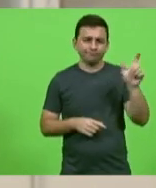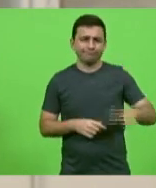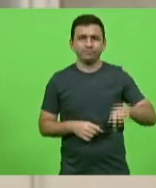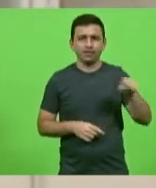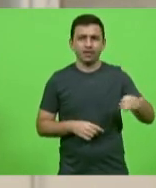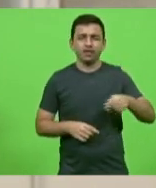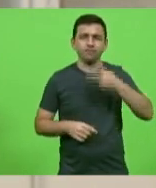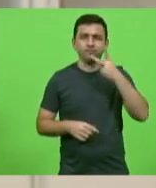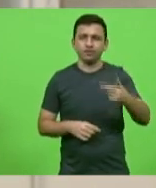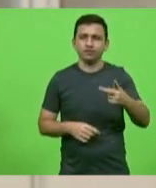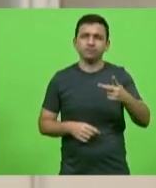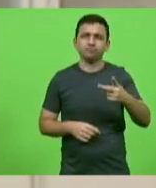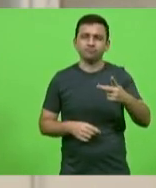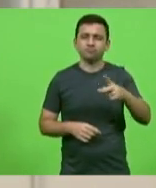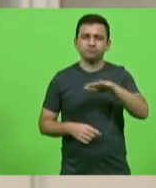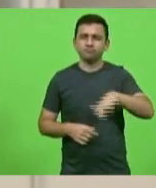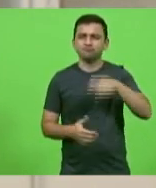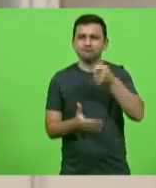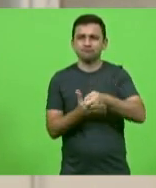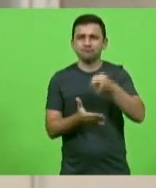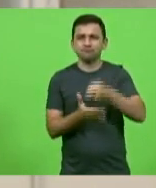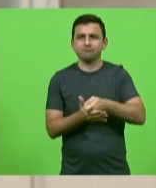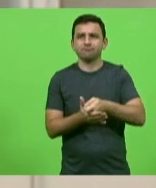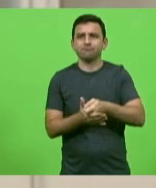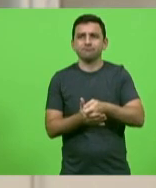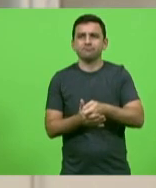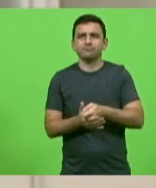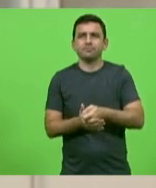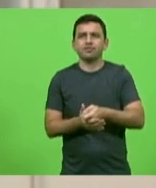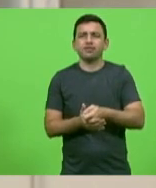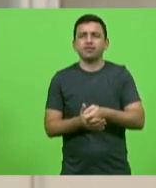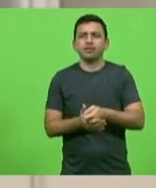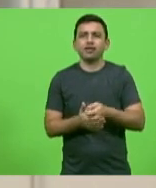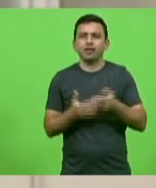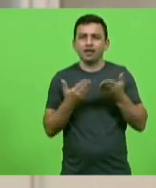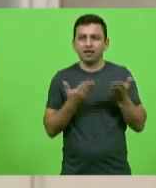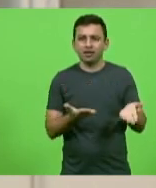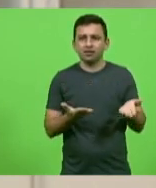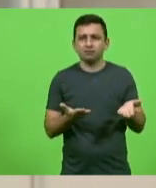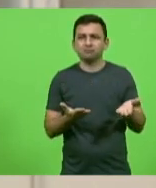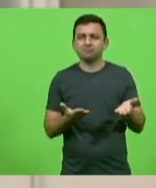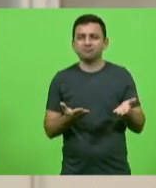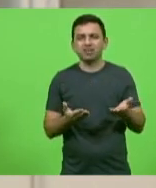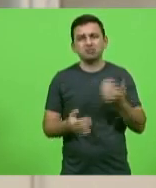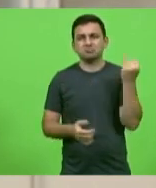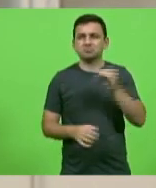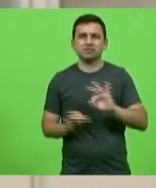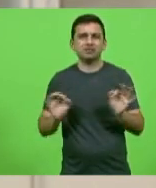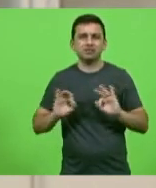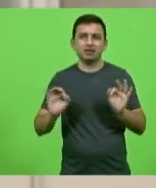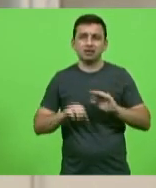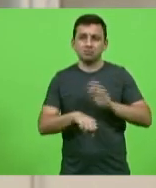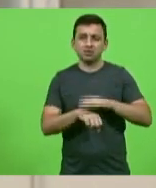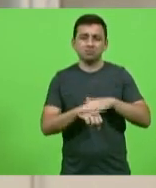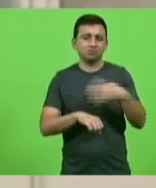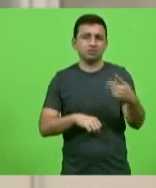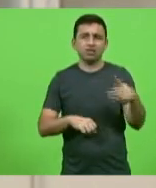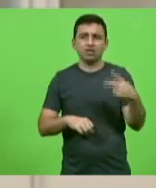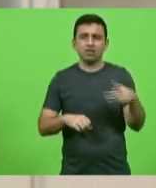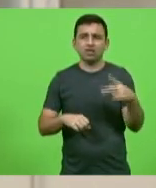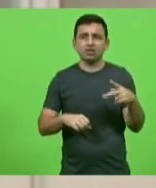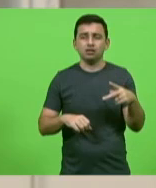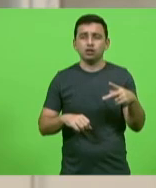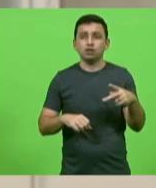agente público é imperativa e é absolutamente irrelevante que o autor do crime se